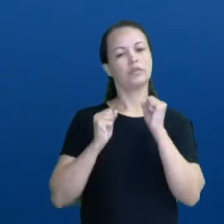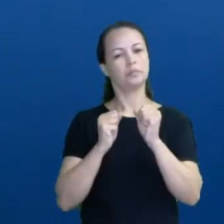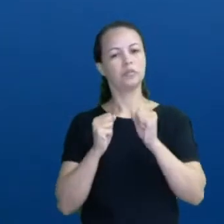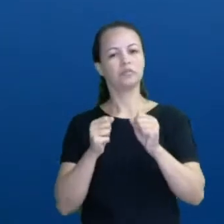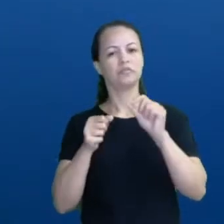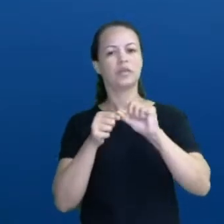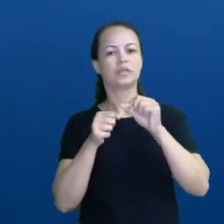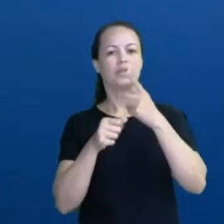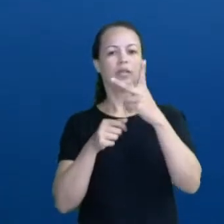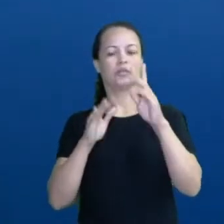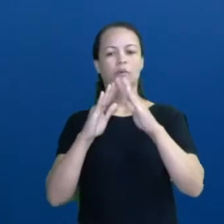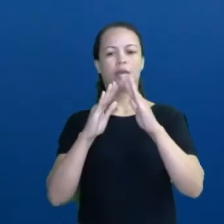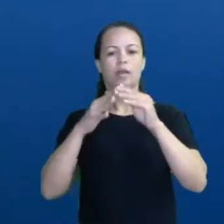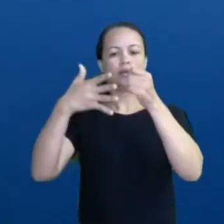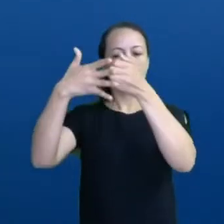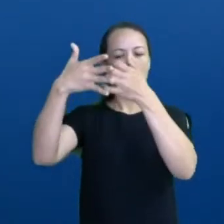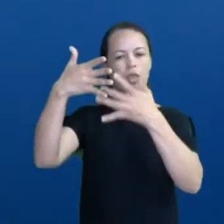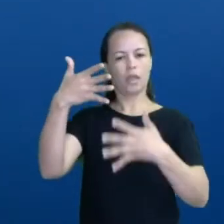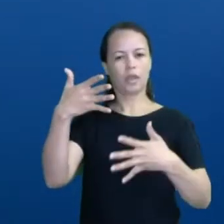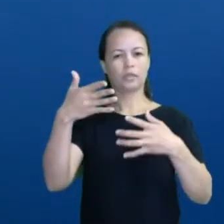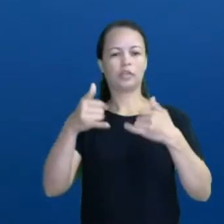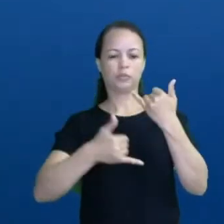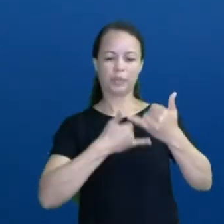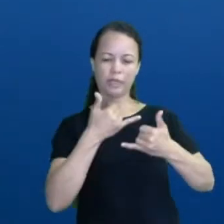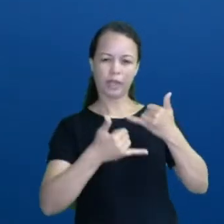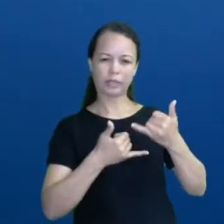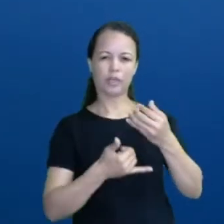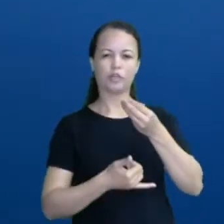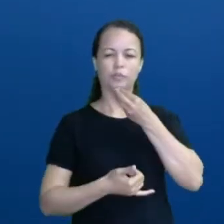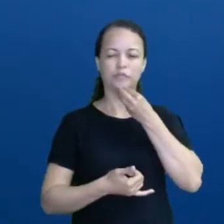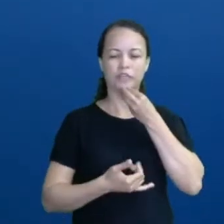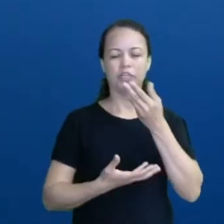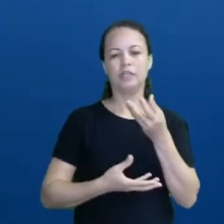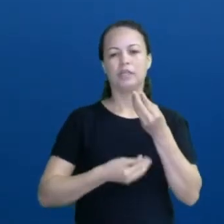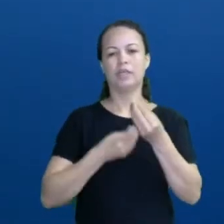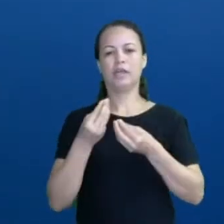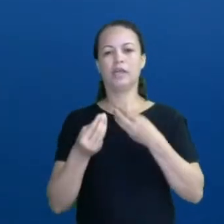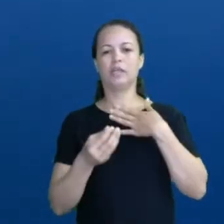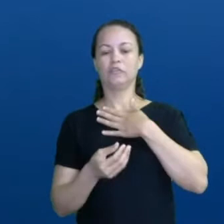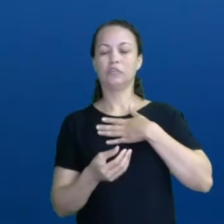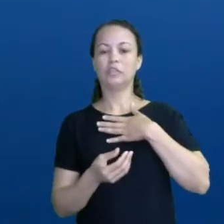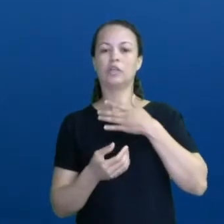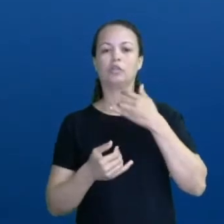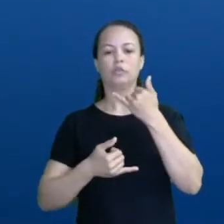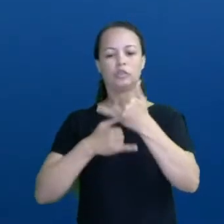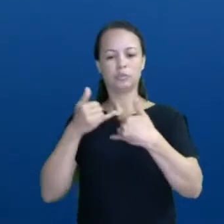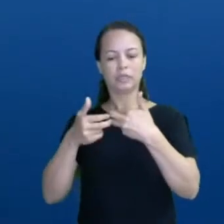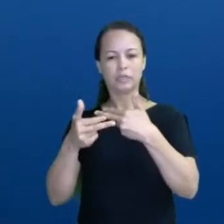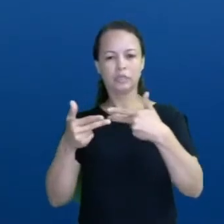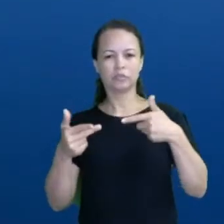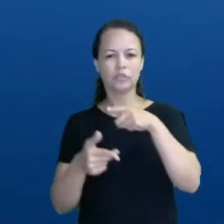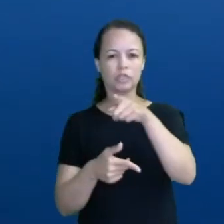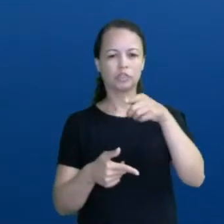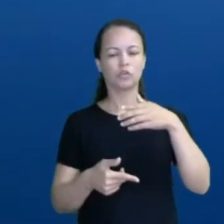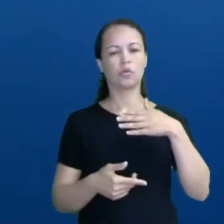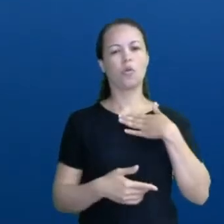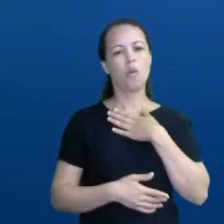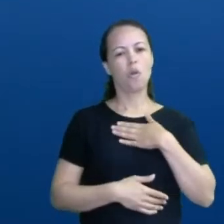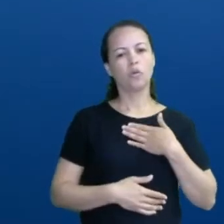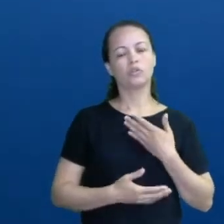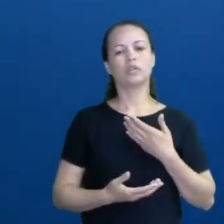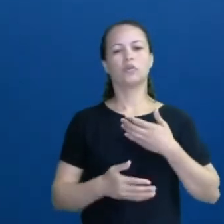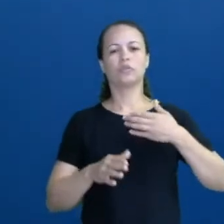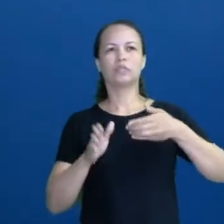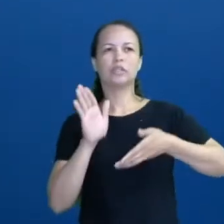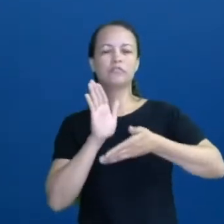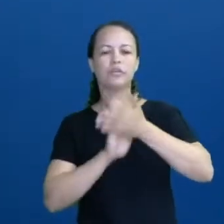brincadeiras preferidas, dos jogos que você gosta, do que você gosta de fazer quando vai à praia. Quando você viaja, você pode fazer uma